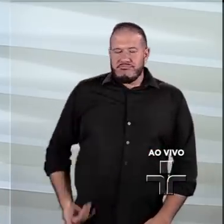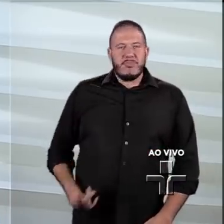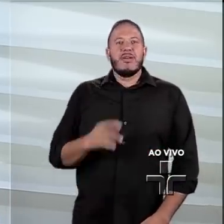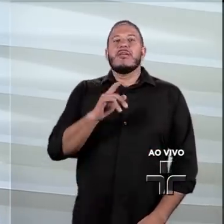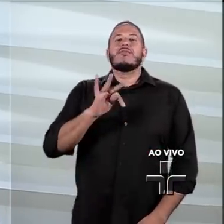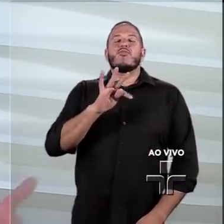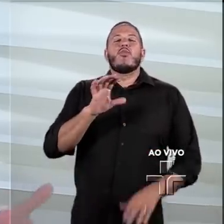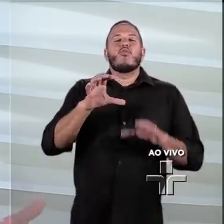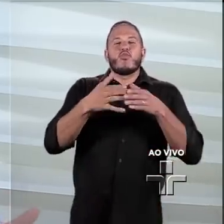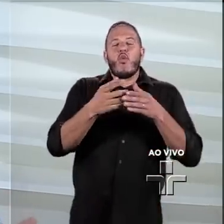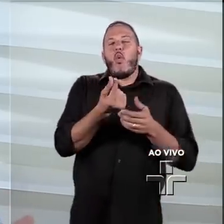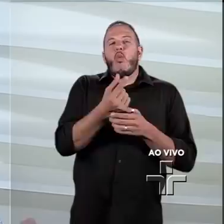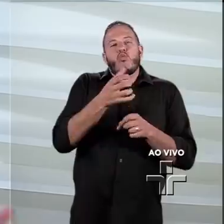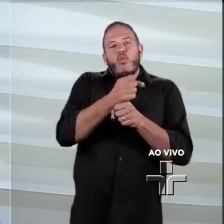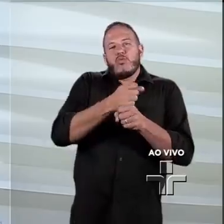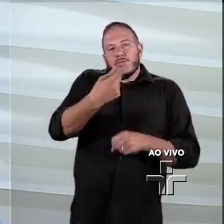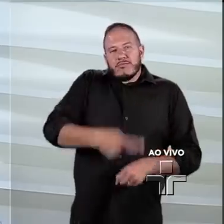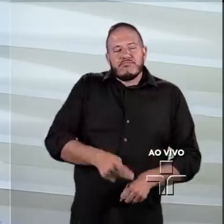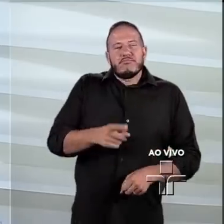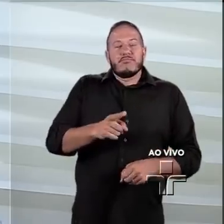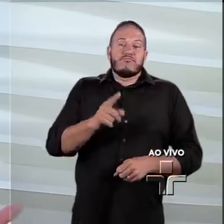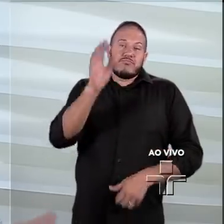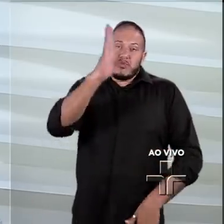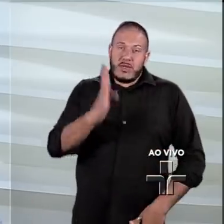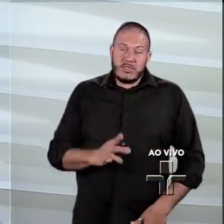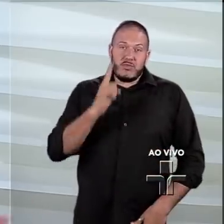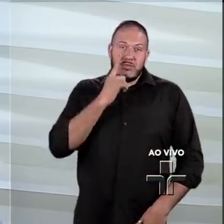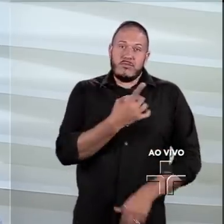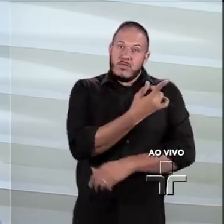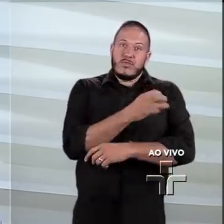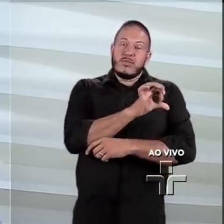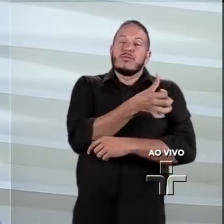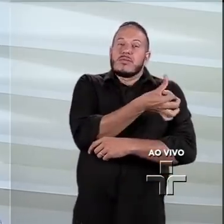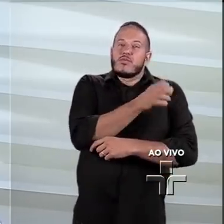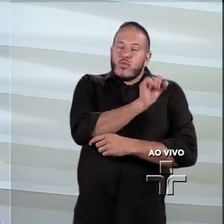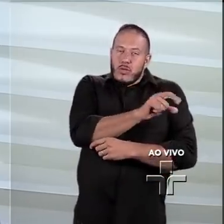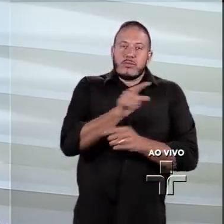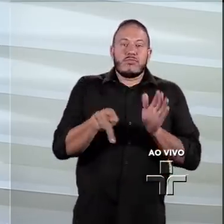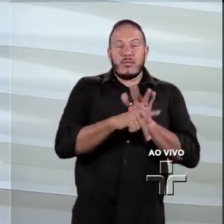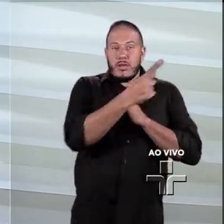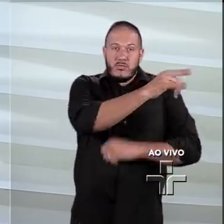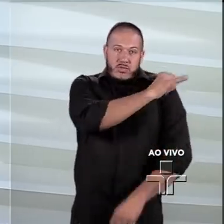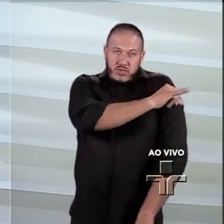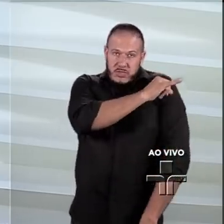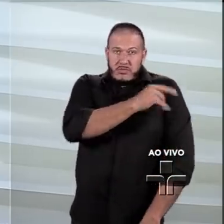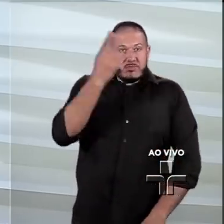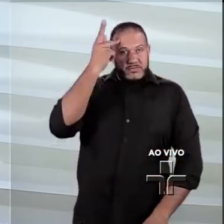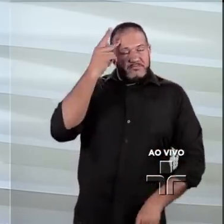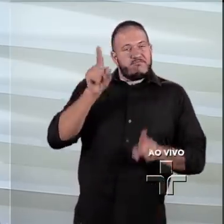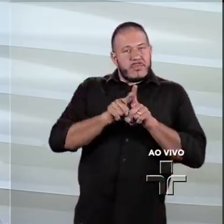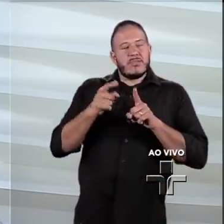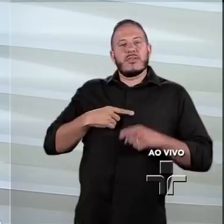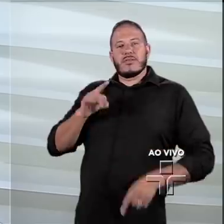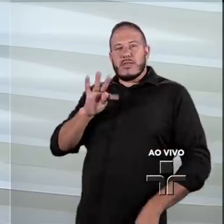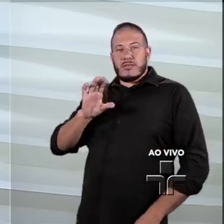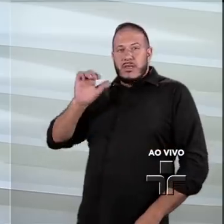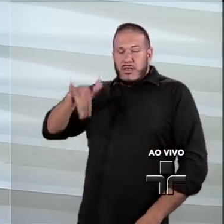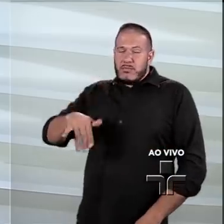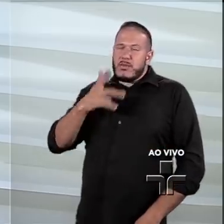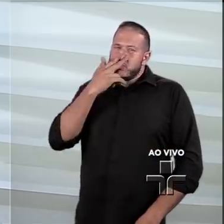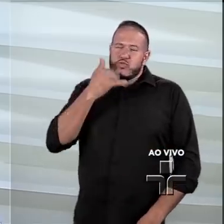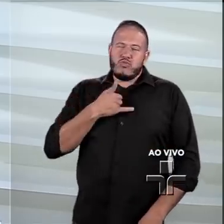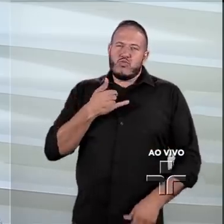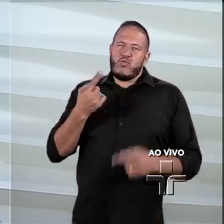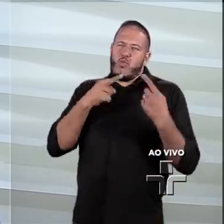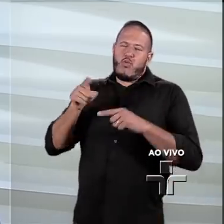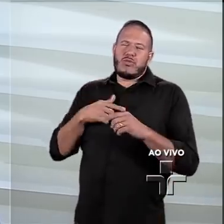União. O de 88 prevê que o município do Rio de Janeiro e o município de São Paulo tenham o seu Tribunal de Contas. Eu sou contra o